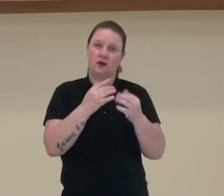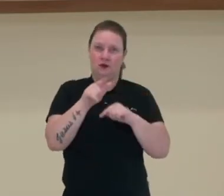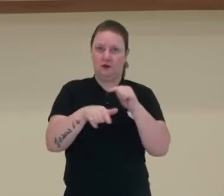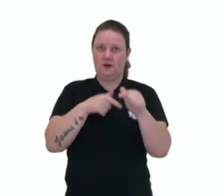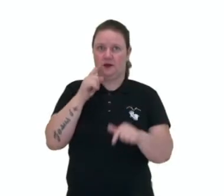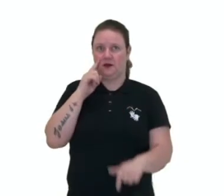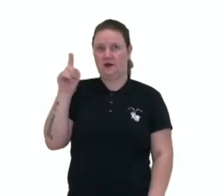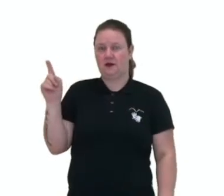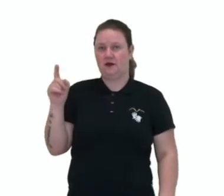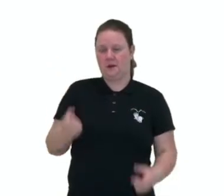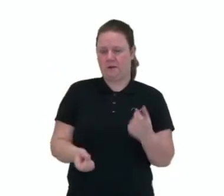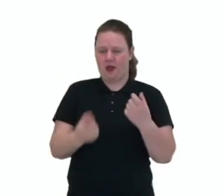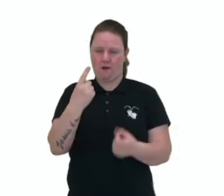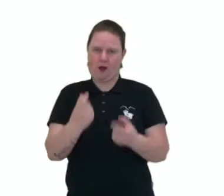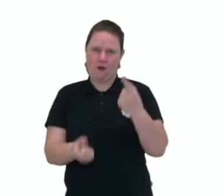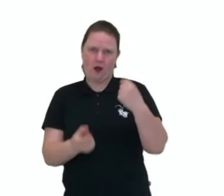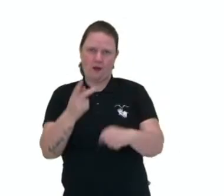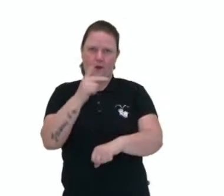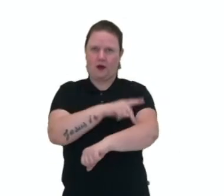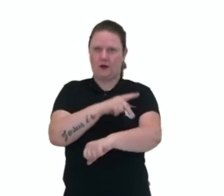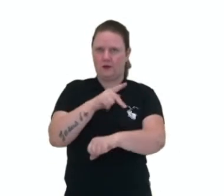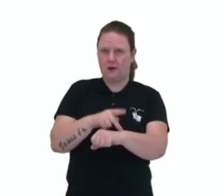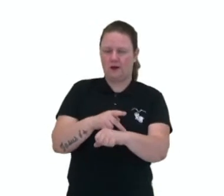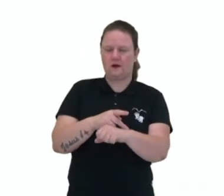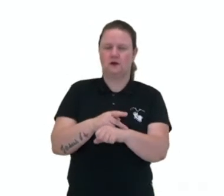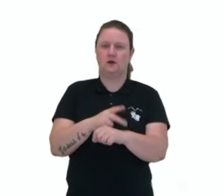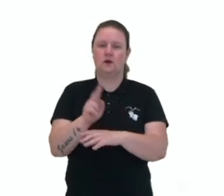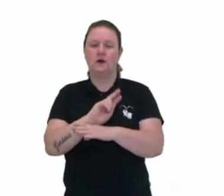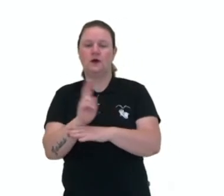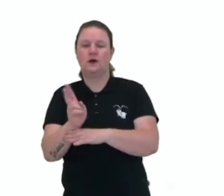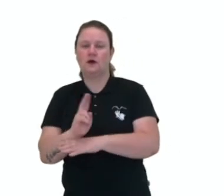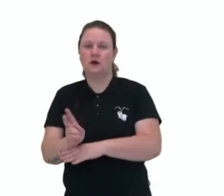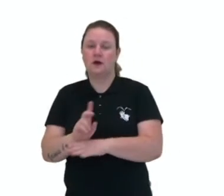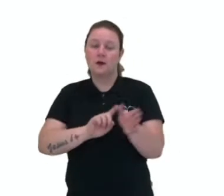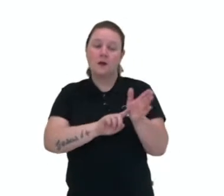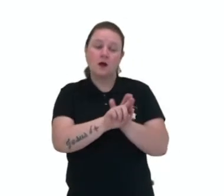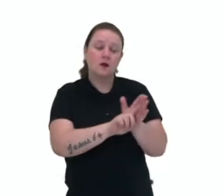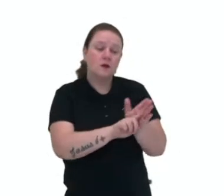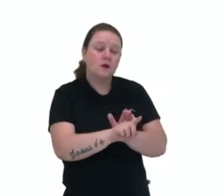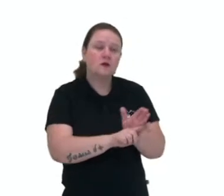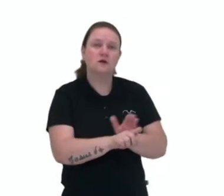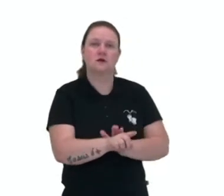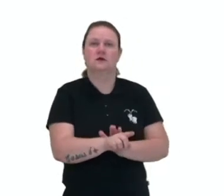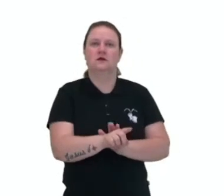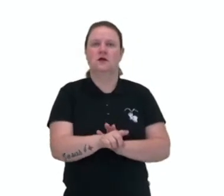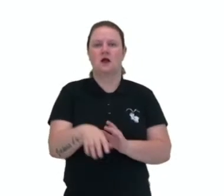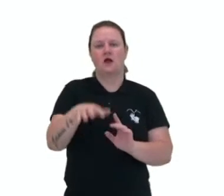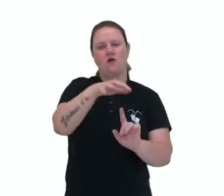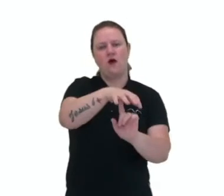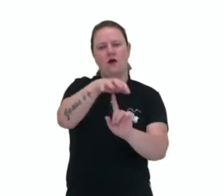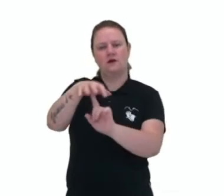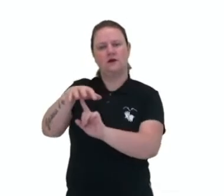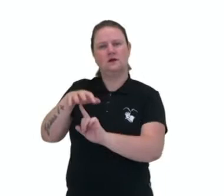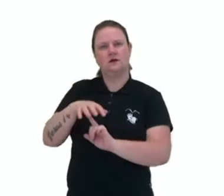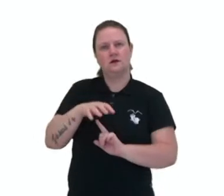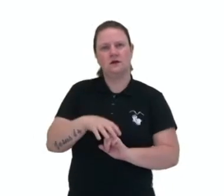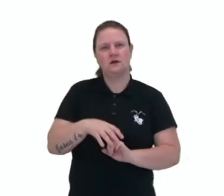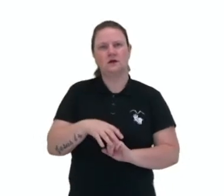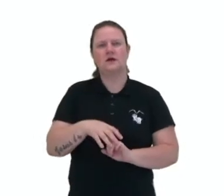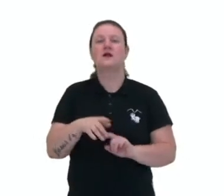aqui? Pipoqueiro, pedagogo, porteiro, pesquisador, super trabalhador. Ambulante, feirante,